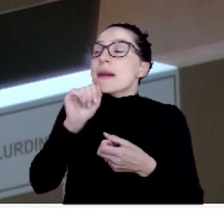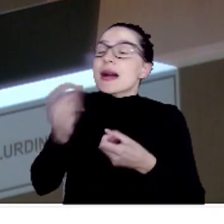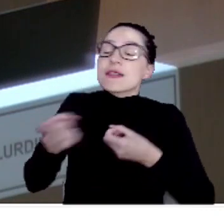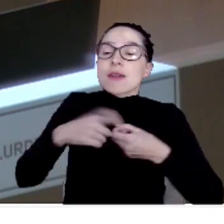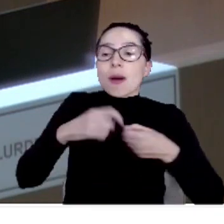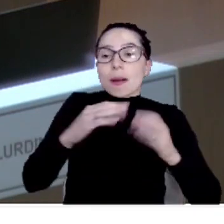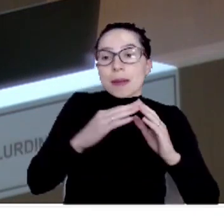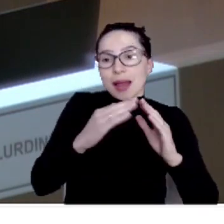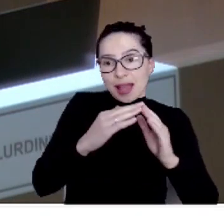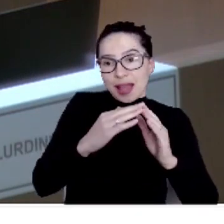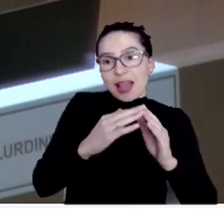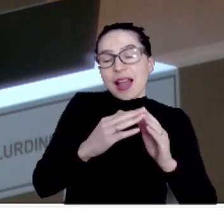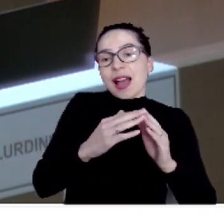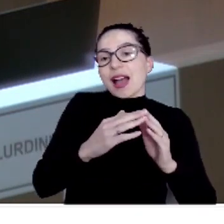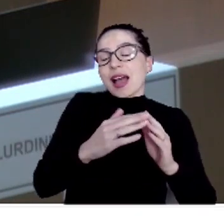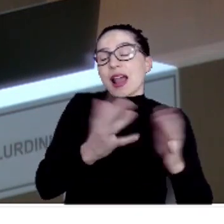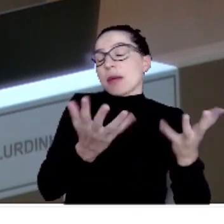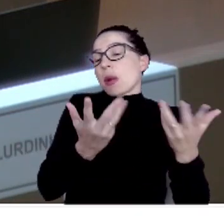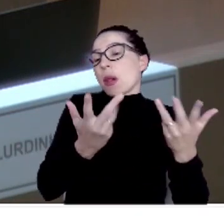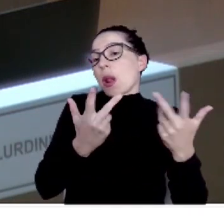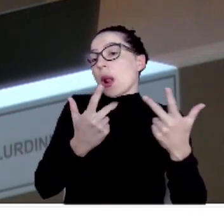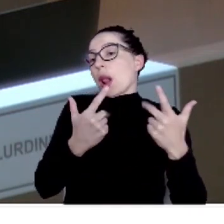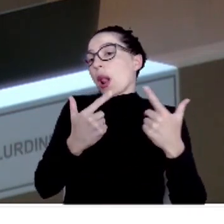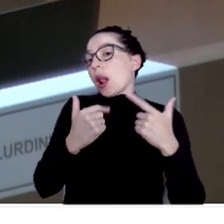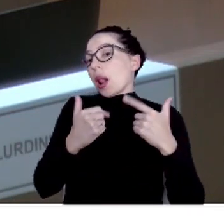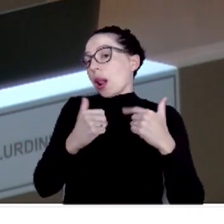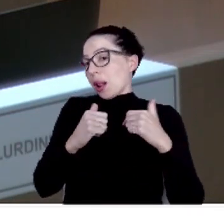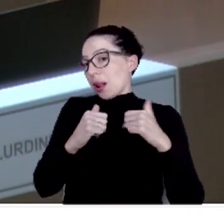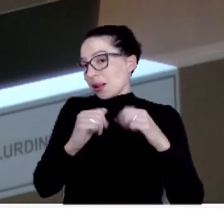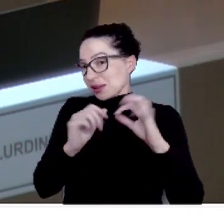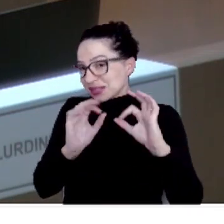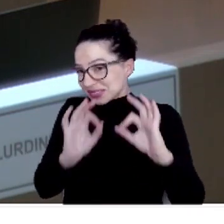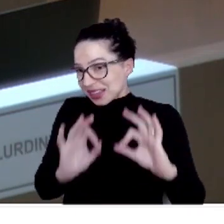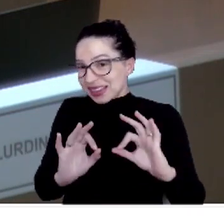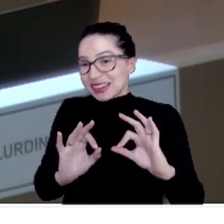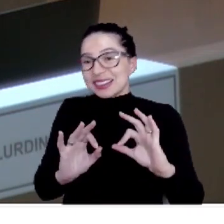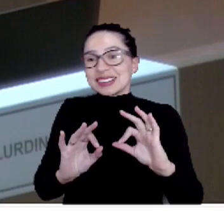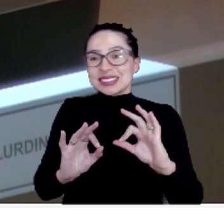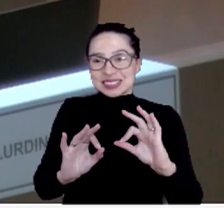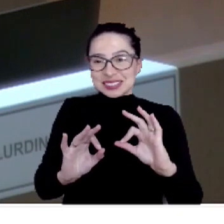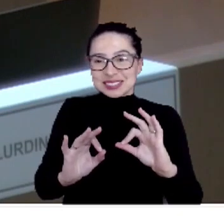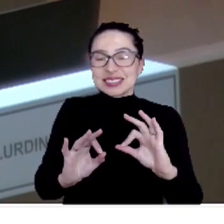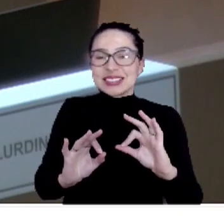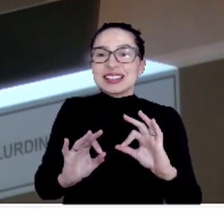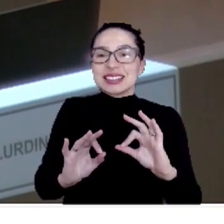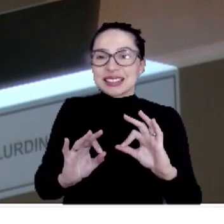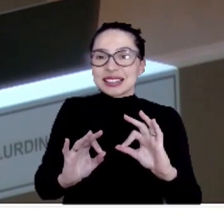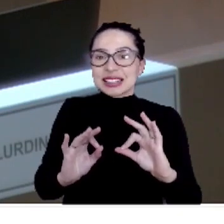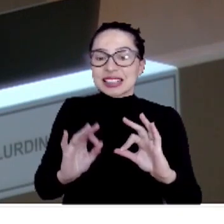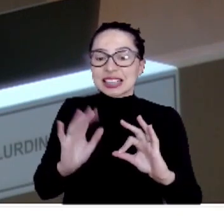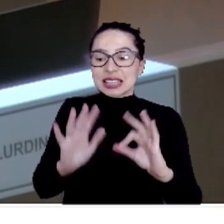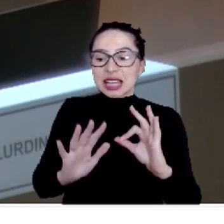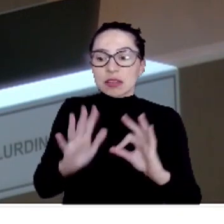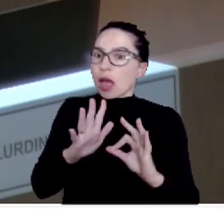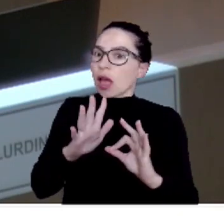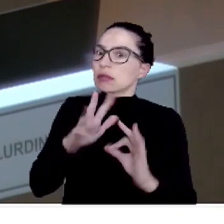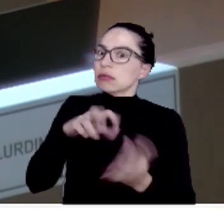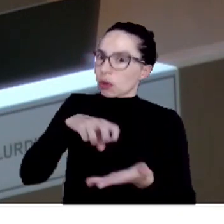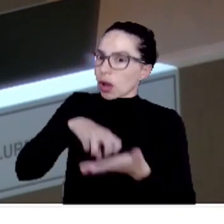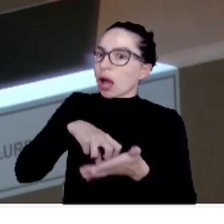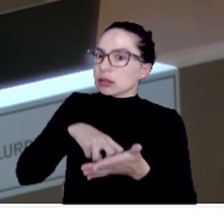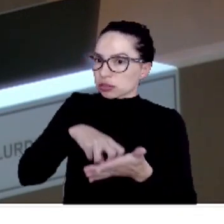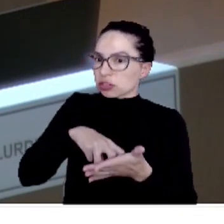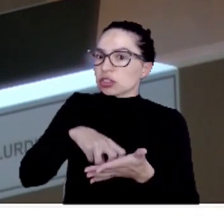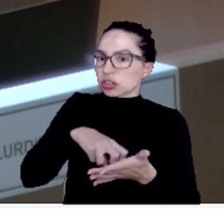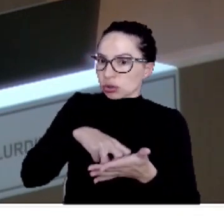eu ia ouvir muito, né? E, de repente, ficava até de castigo, né? Eu tinha colegas que ficavam